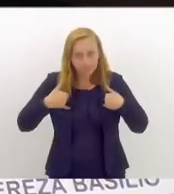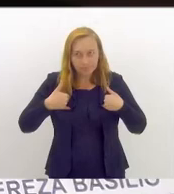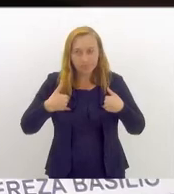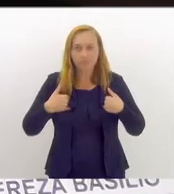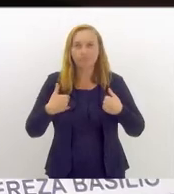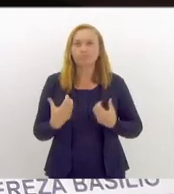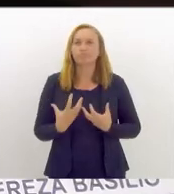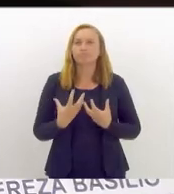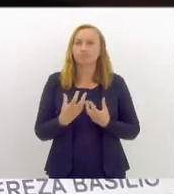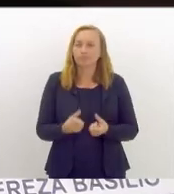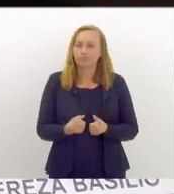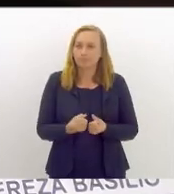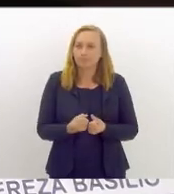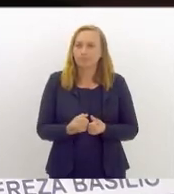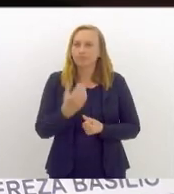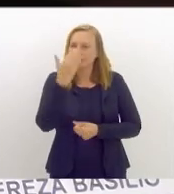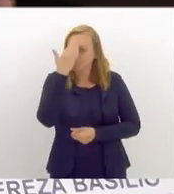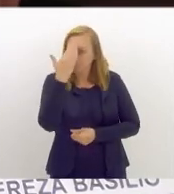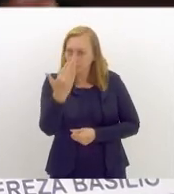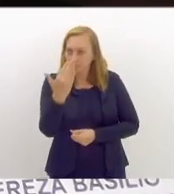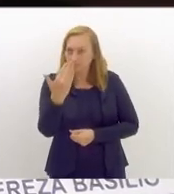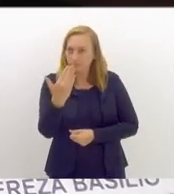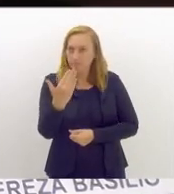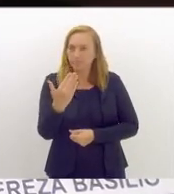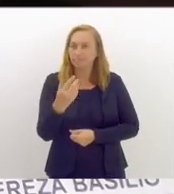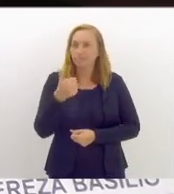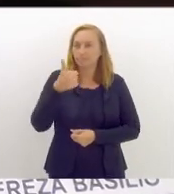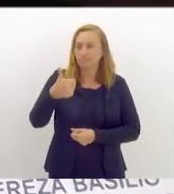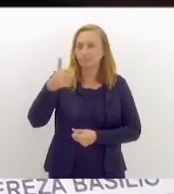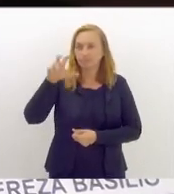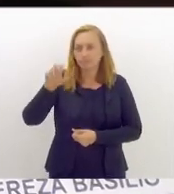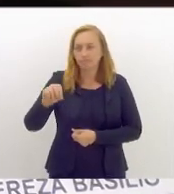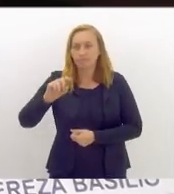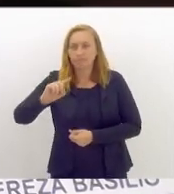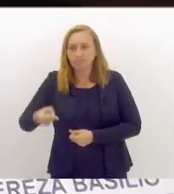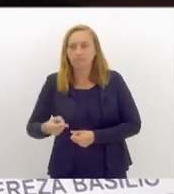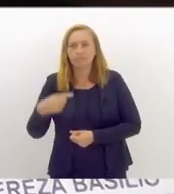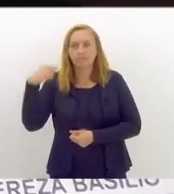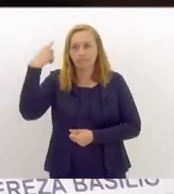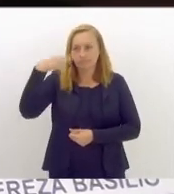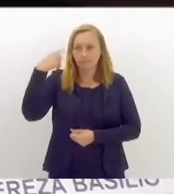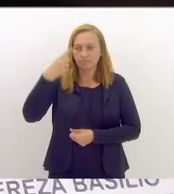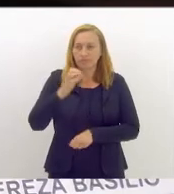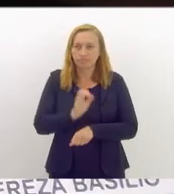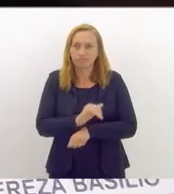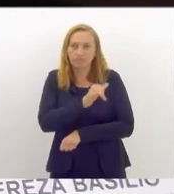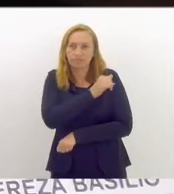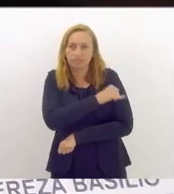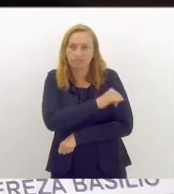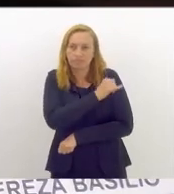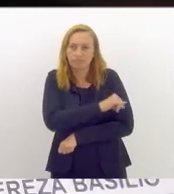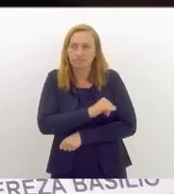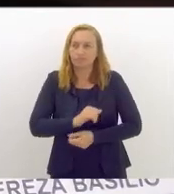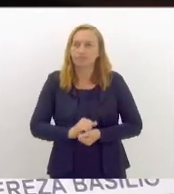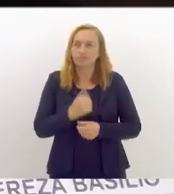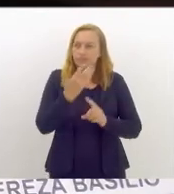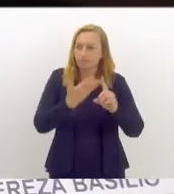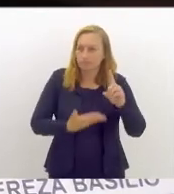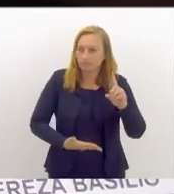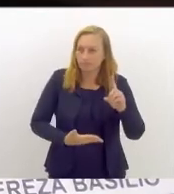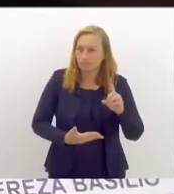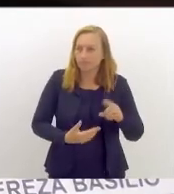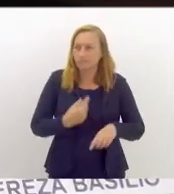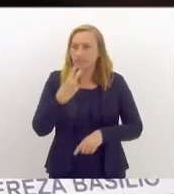receba o agradecimento dos 150 mil advogados do estado do Rio de Janeiro por essa homenagem